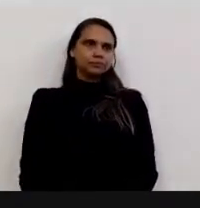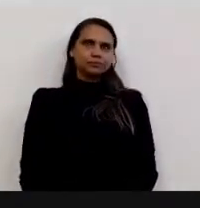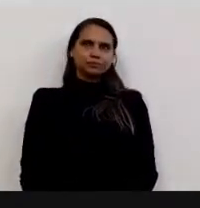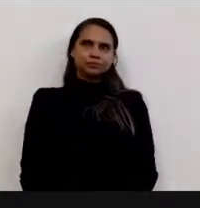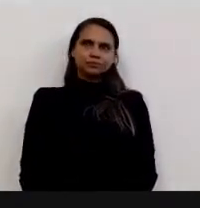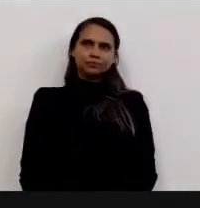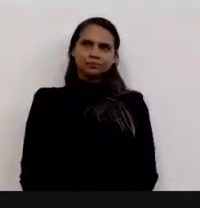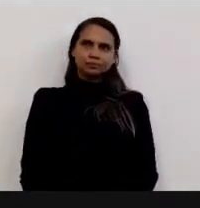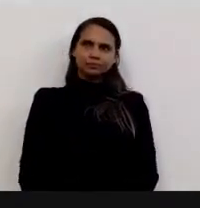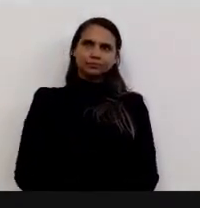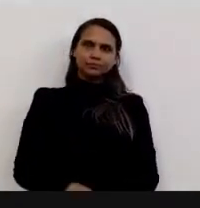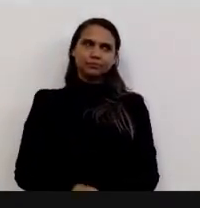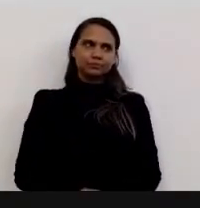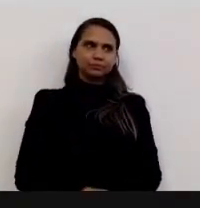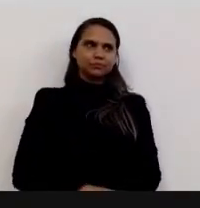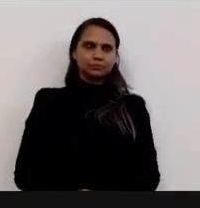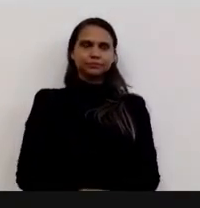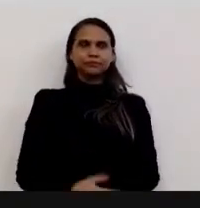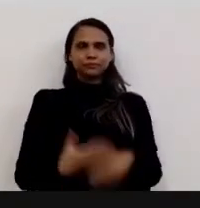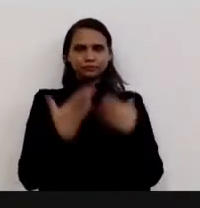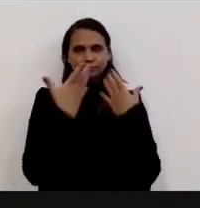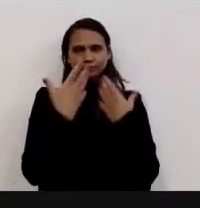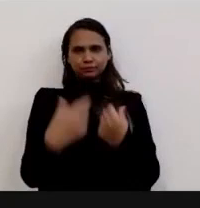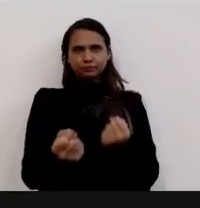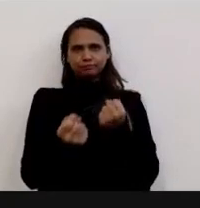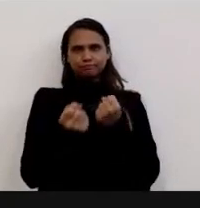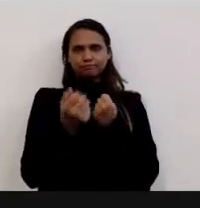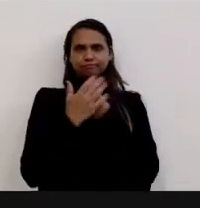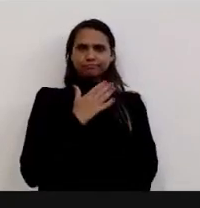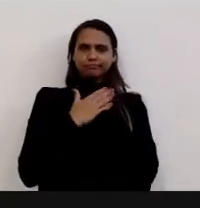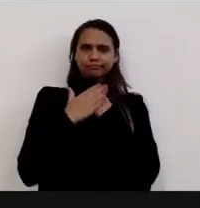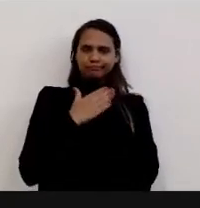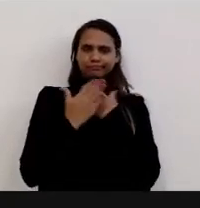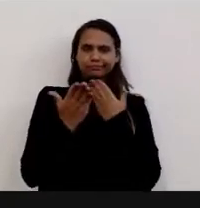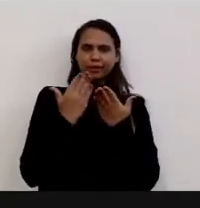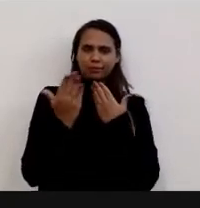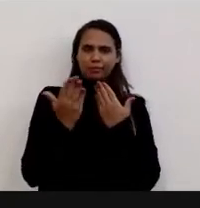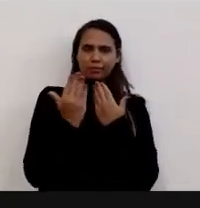suas cadeiras e vamos conversar um pouco.